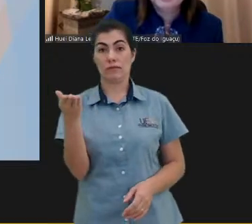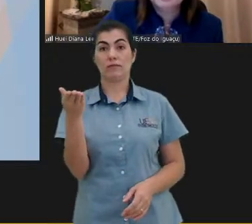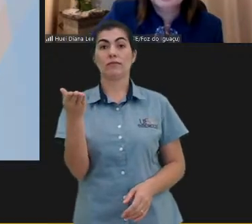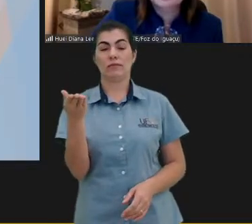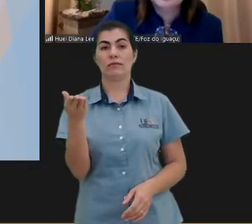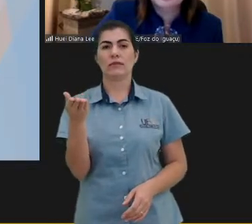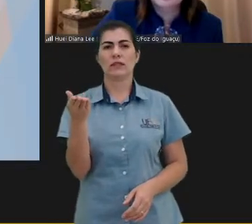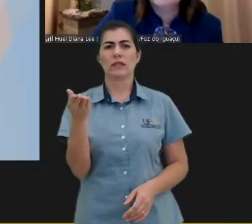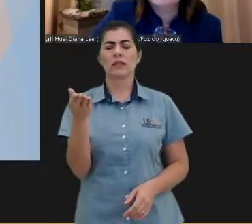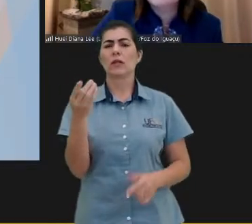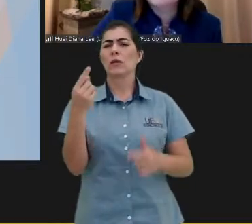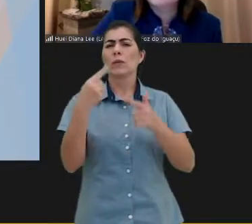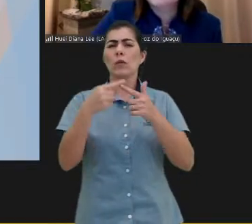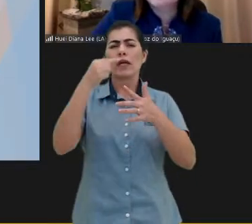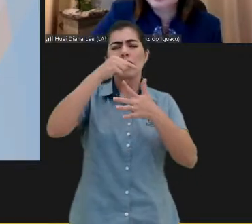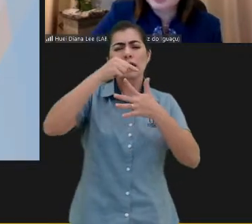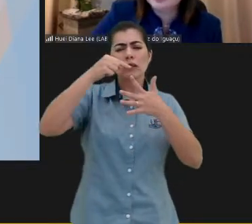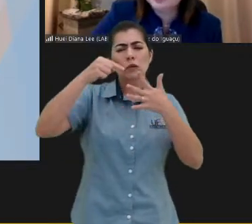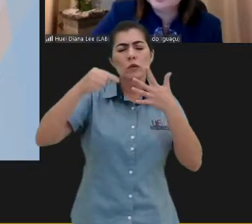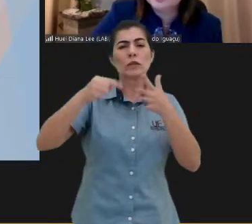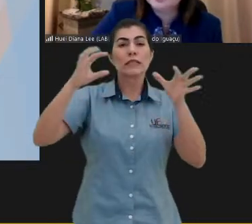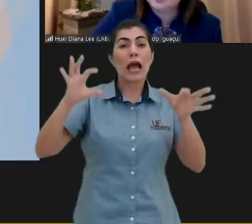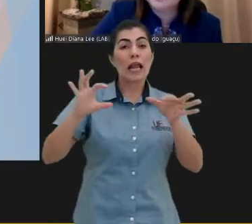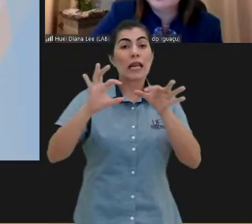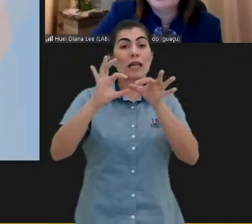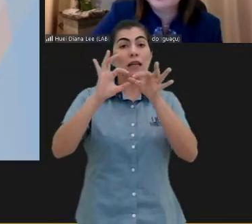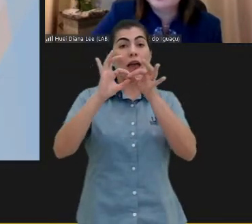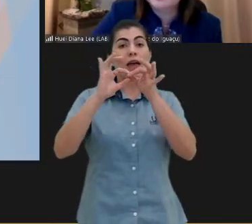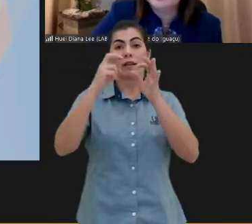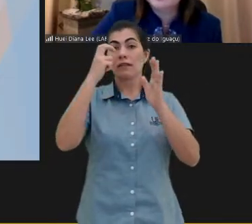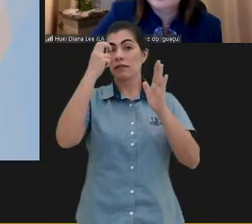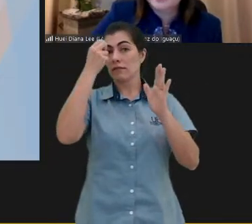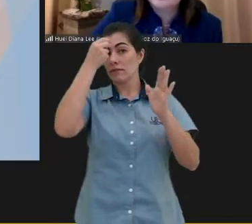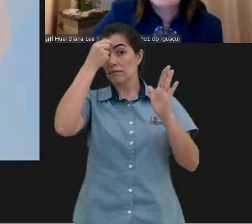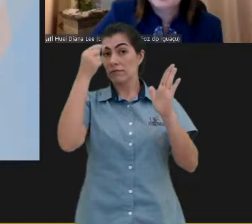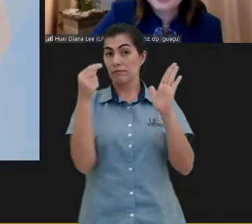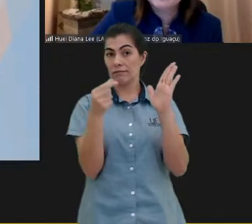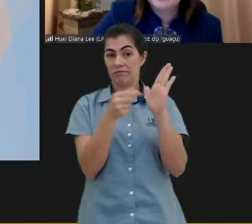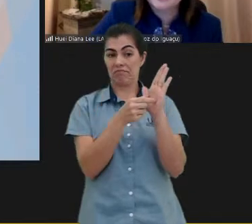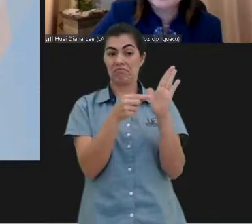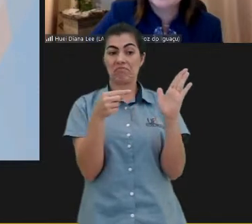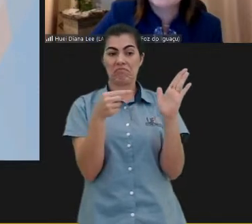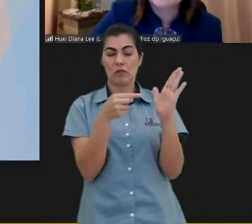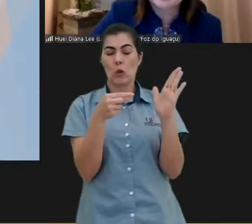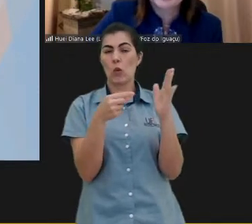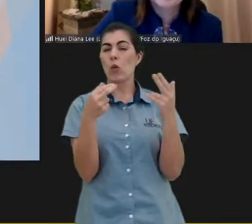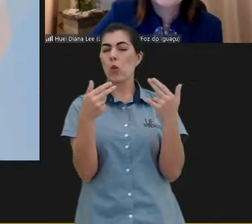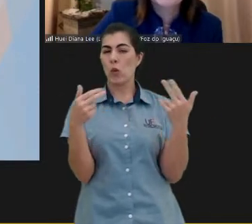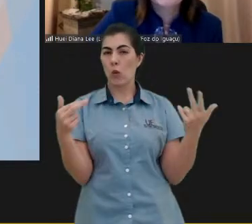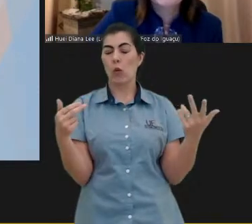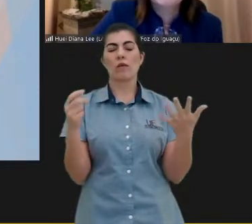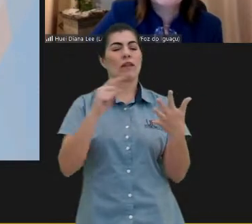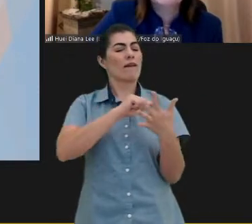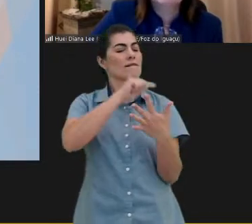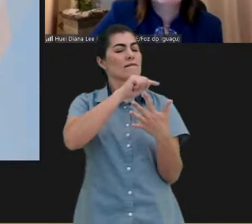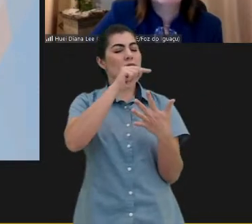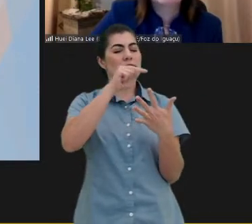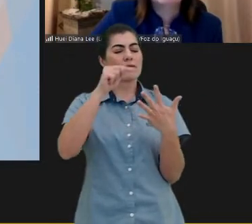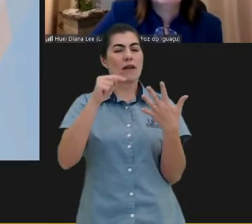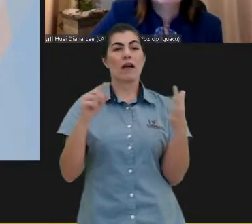tudo isso tem de relação com inteligência artificial? Tem muita relação.